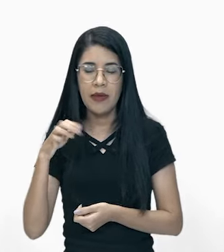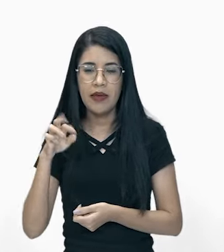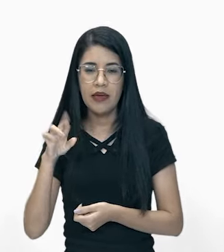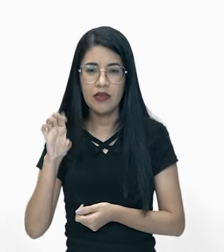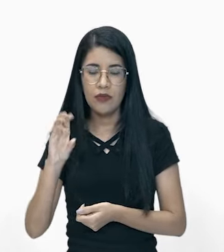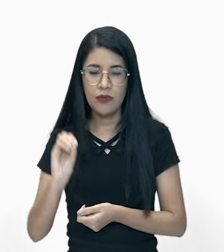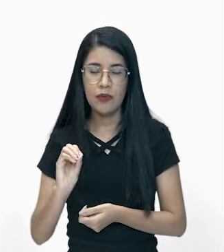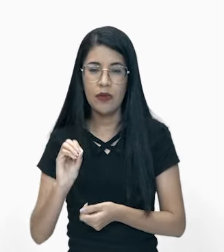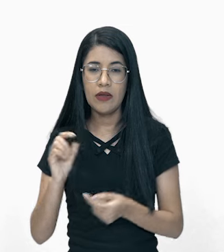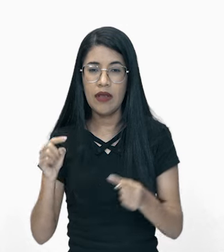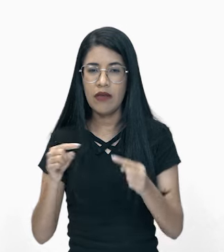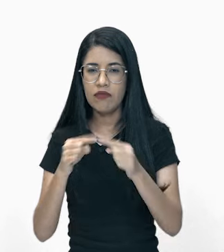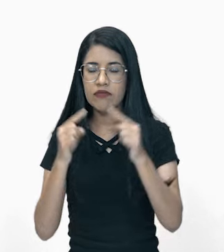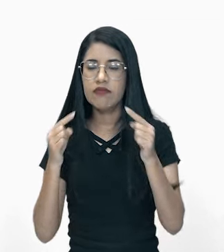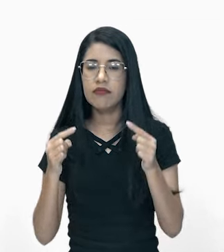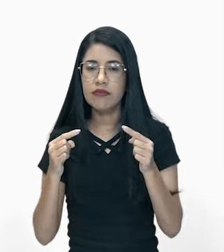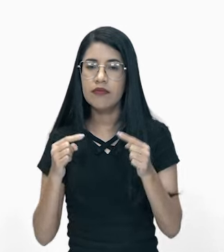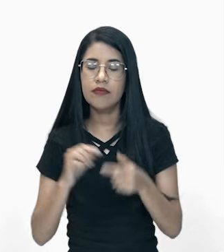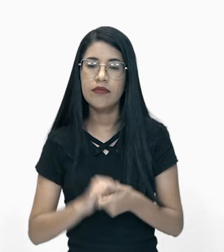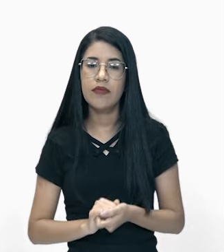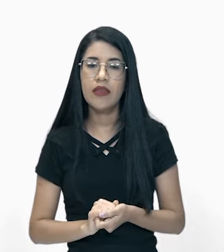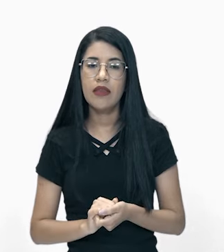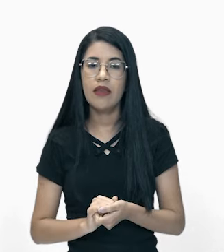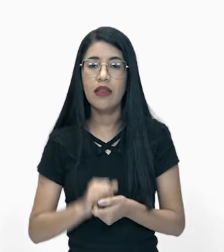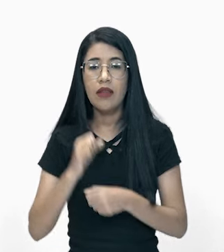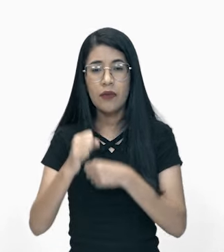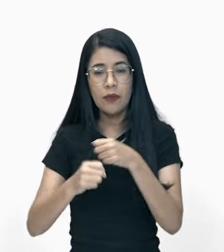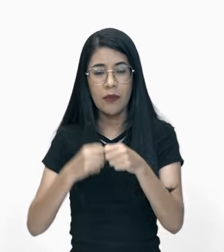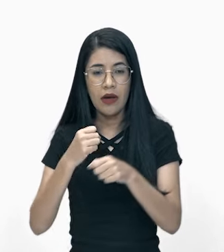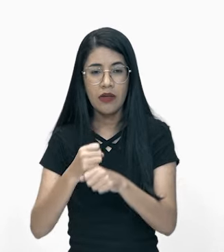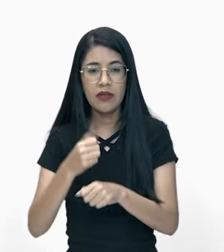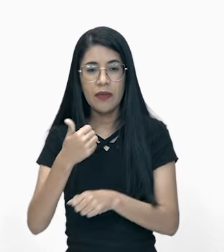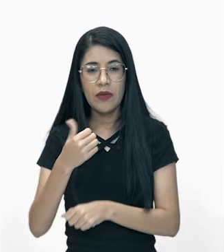a ver com o espectro. No ano de